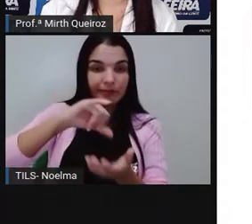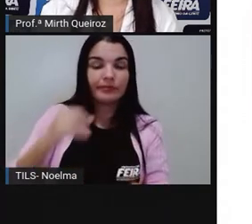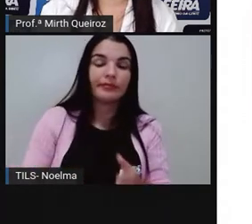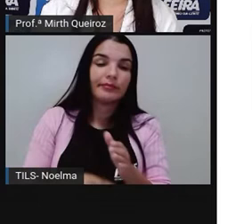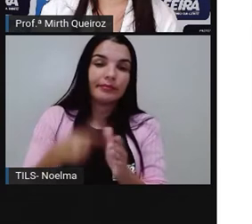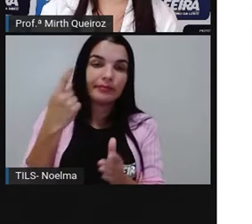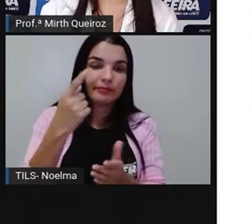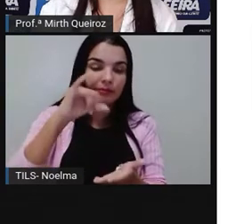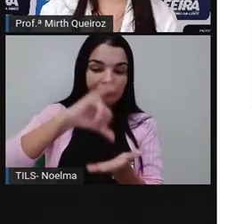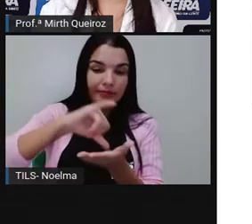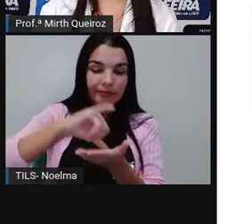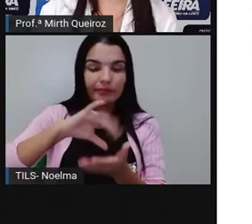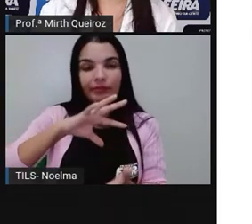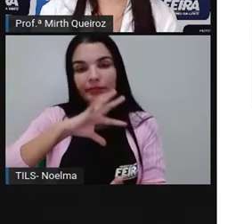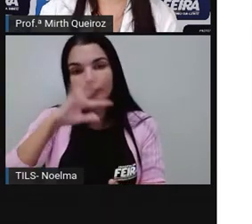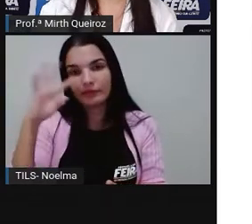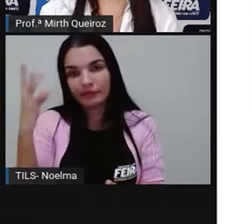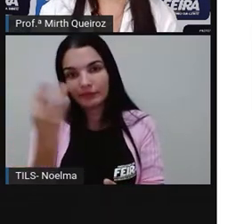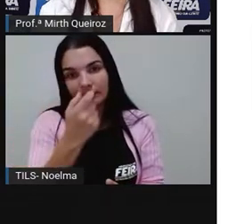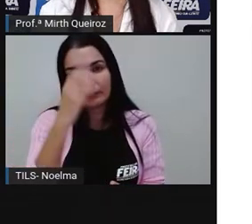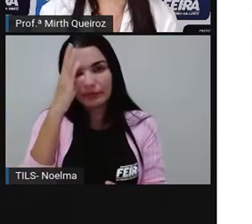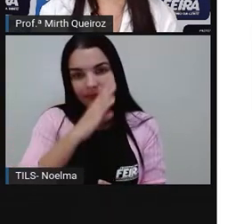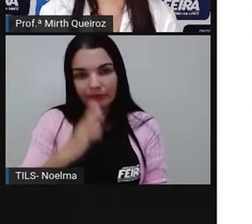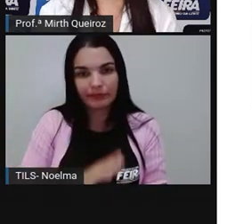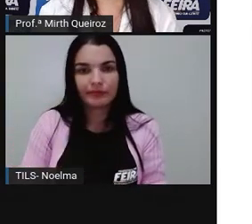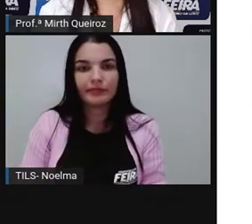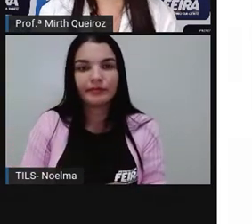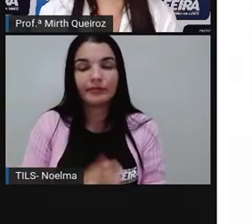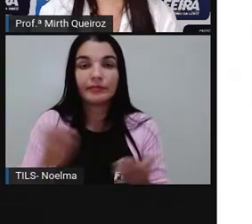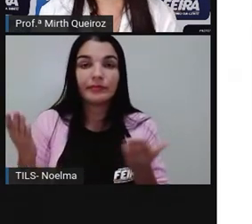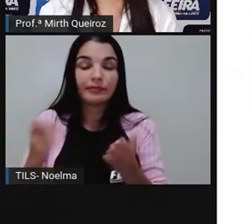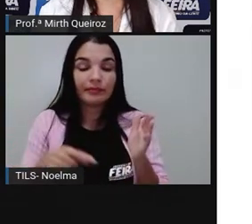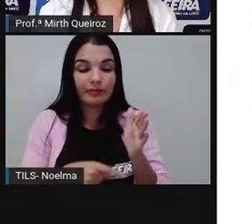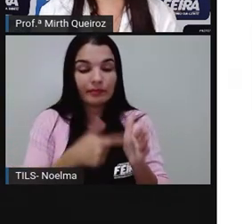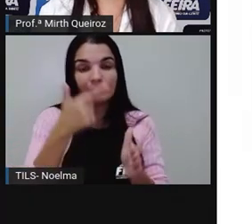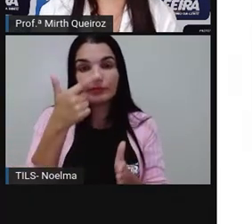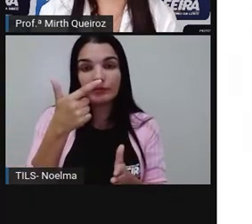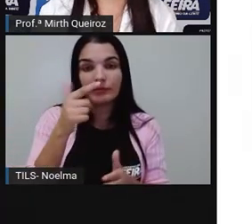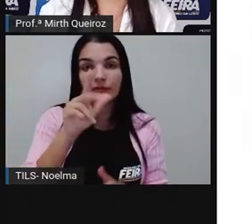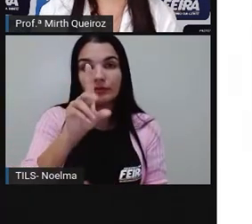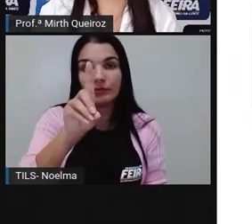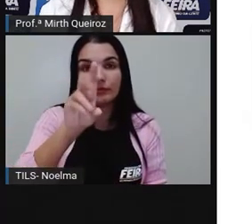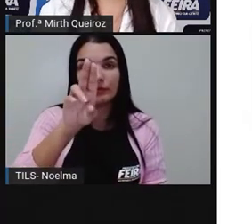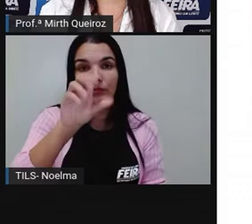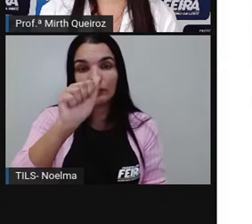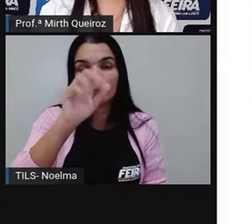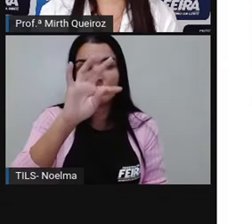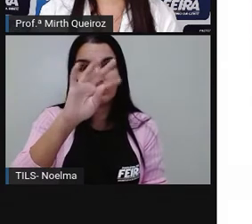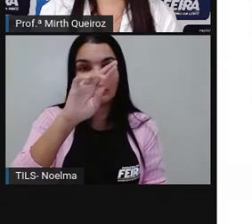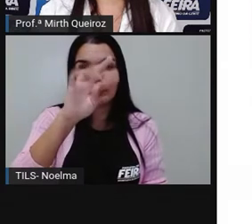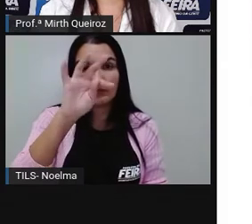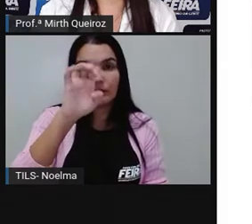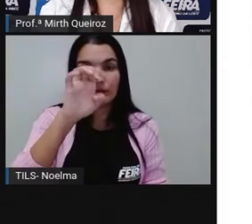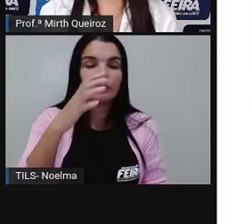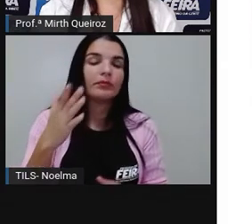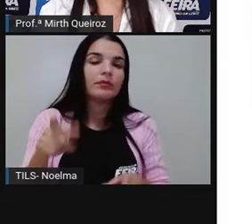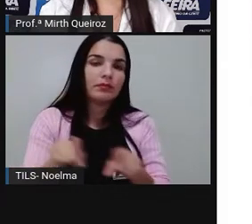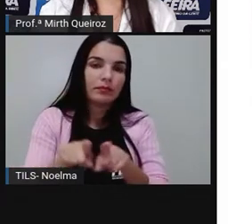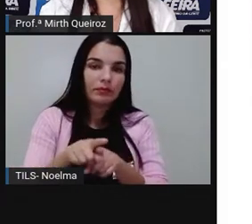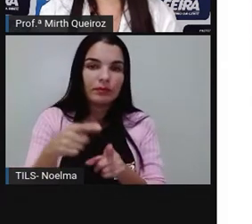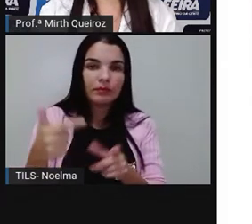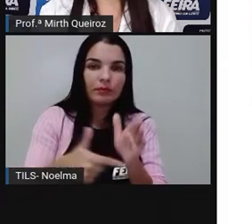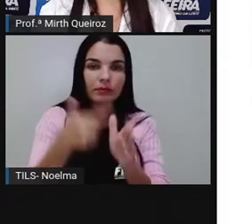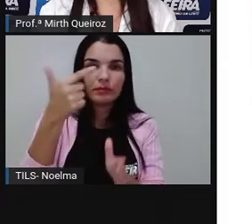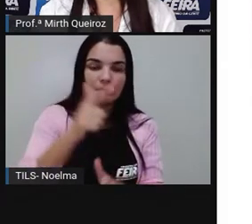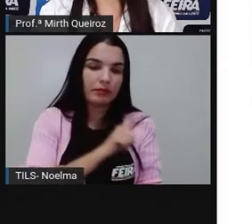primeira capital aí do Brasil. Na época de Duarte Costa, tiveram os primeiros atritos, entre